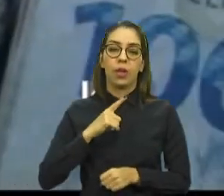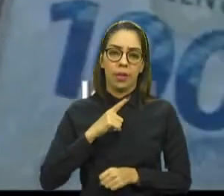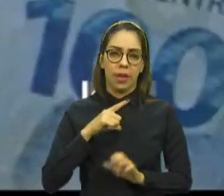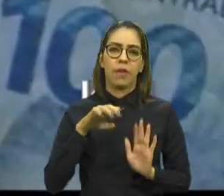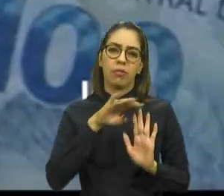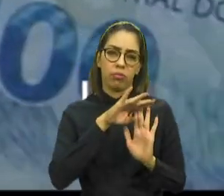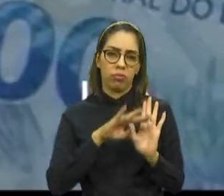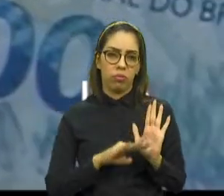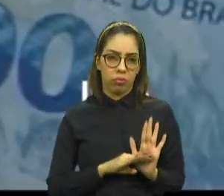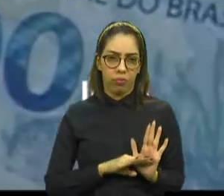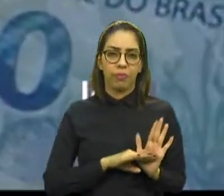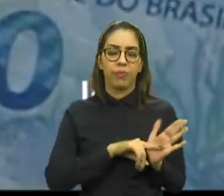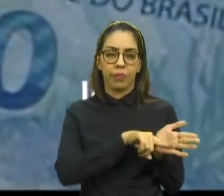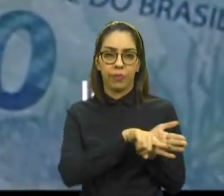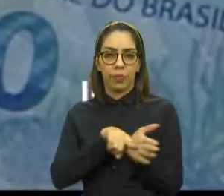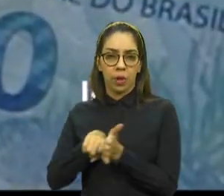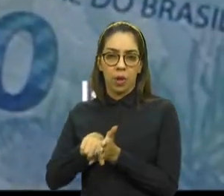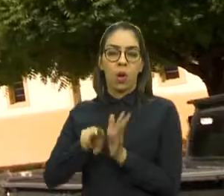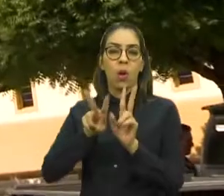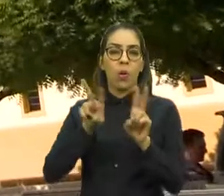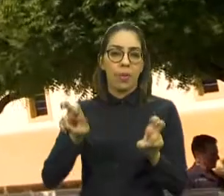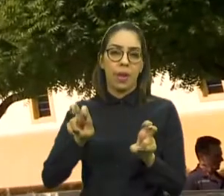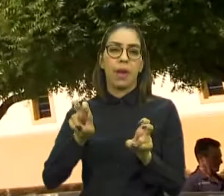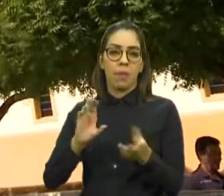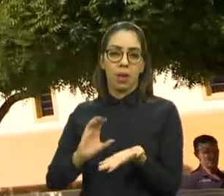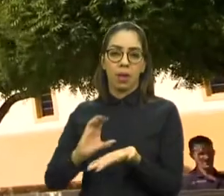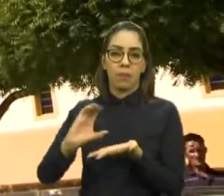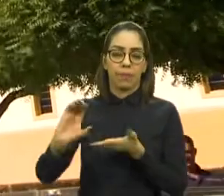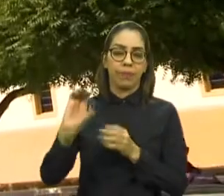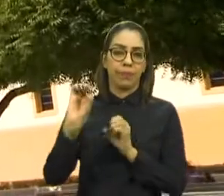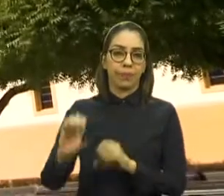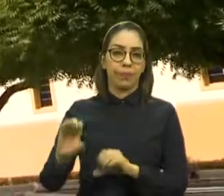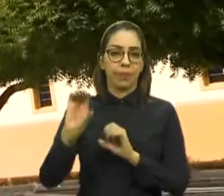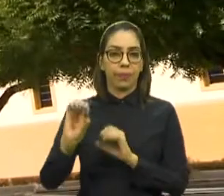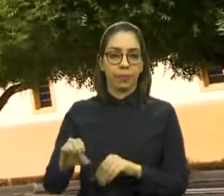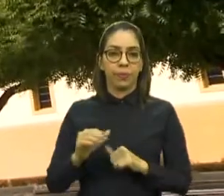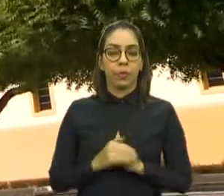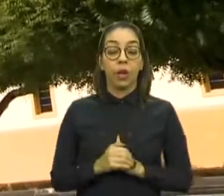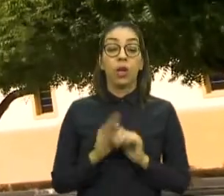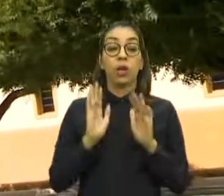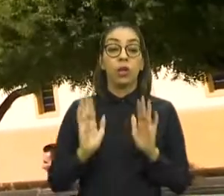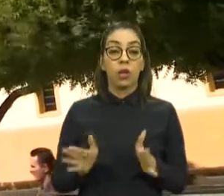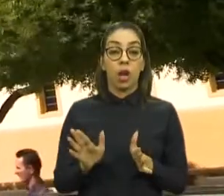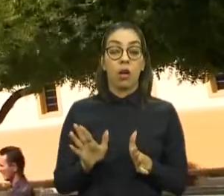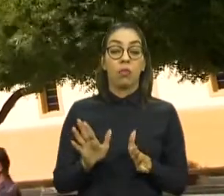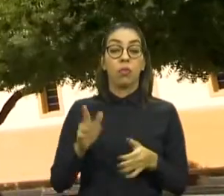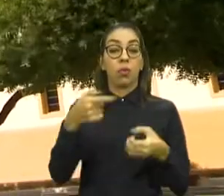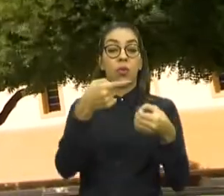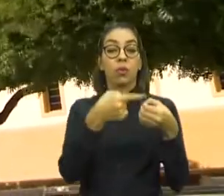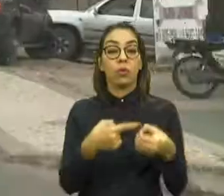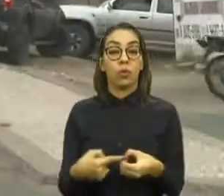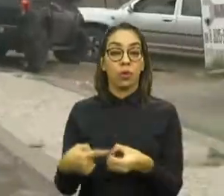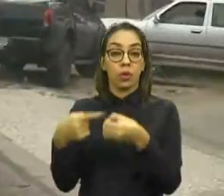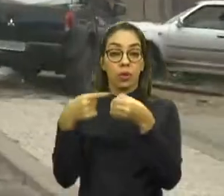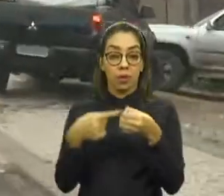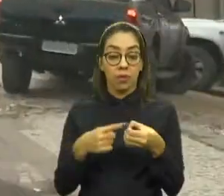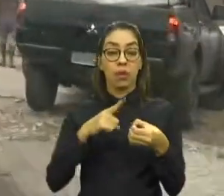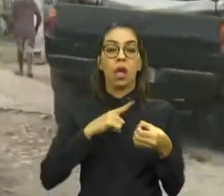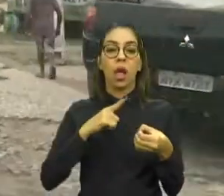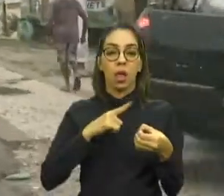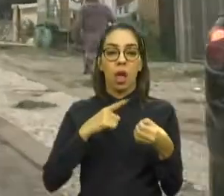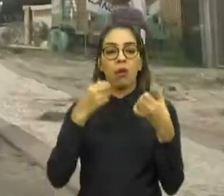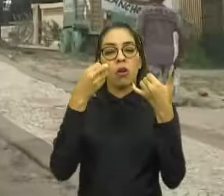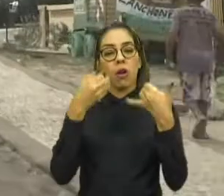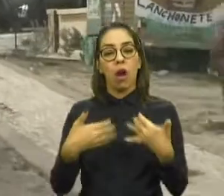Orçamentos Públicos em Educação, o SIOP, dos 5.200 municípios que fizeram as declarações,